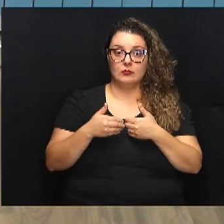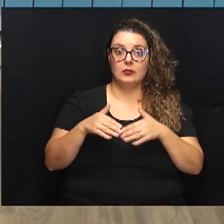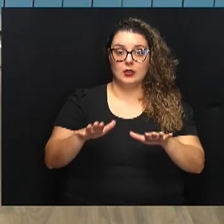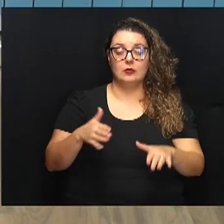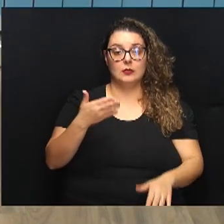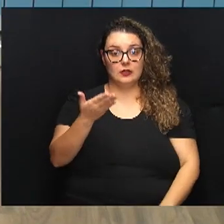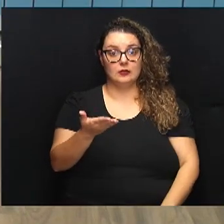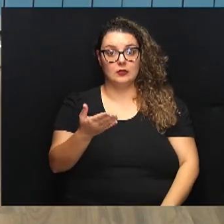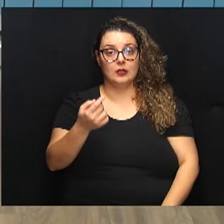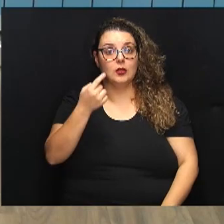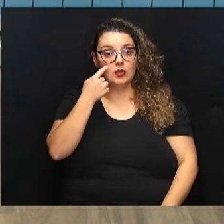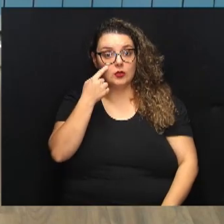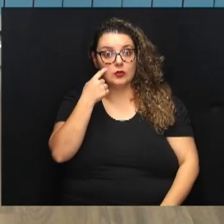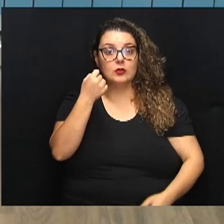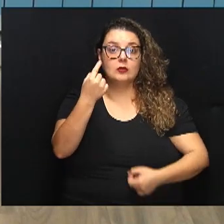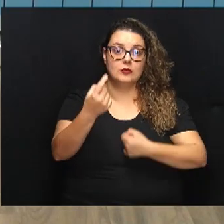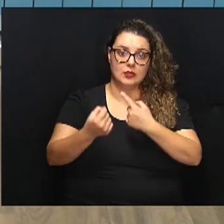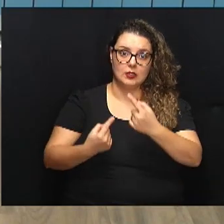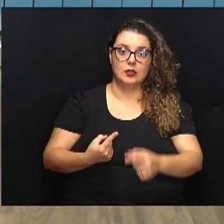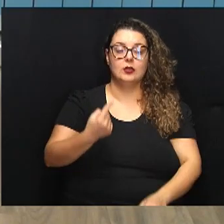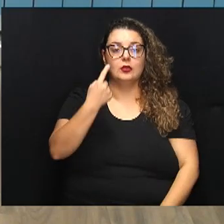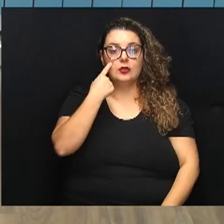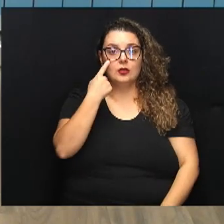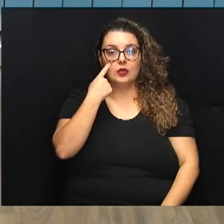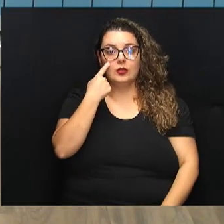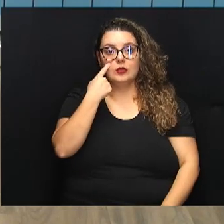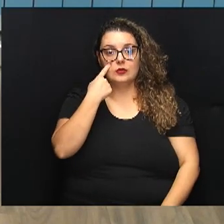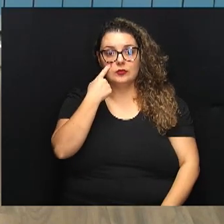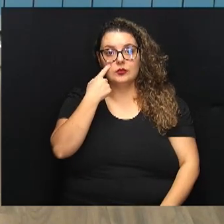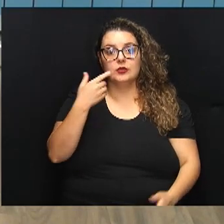você conferir algumas delas, confira a